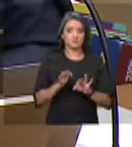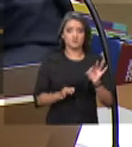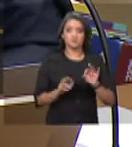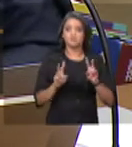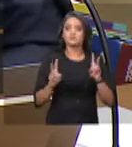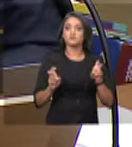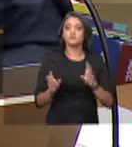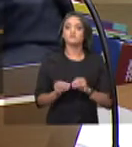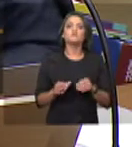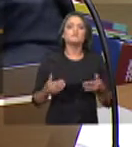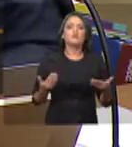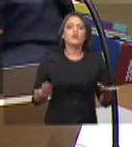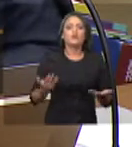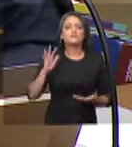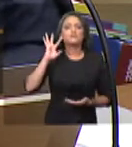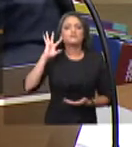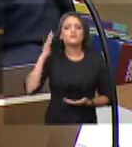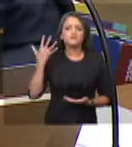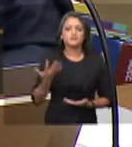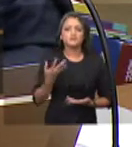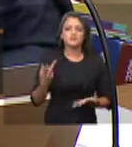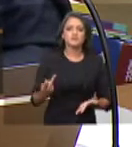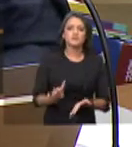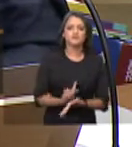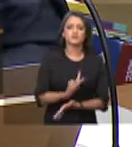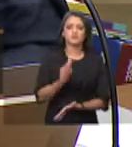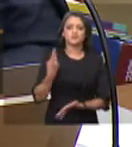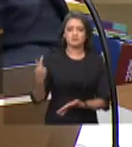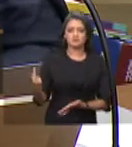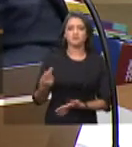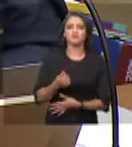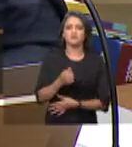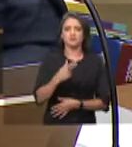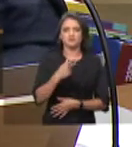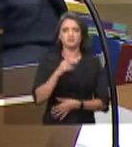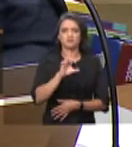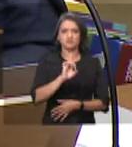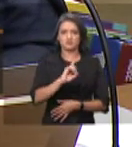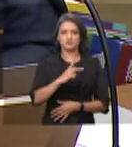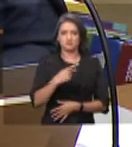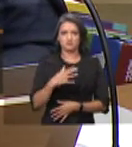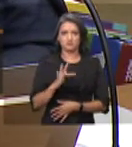e que decisão judicial motivou essa dpf